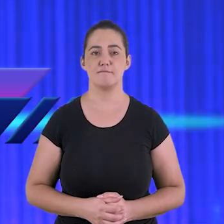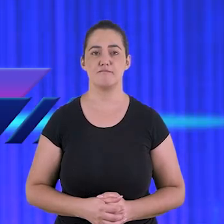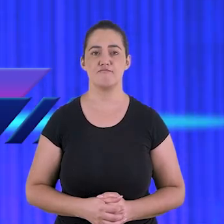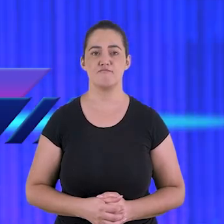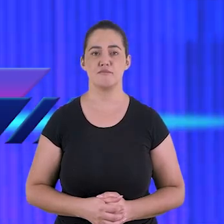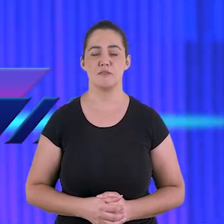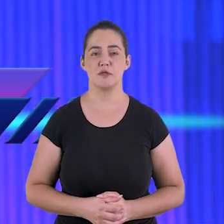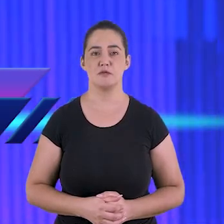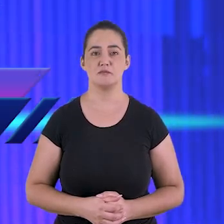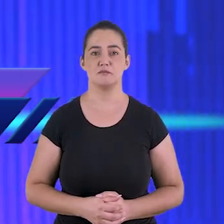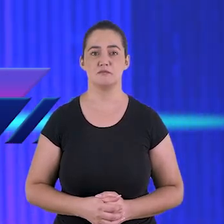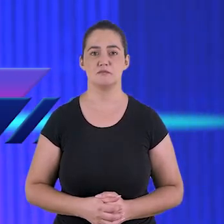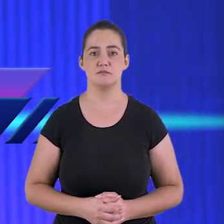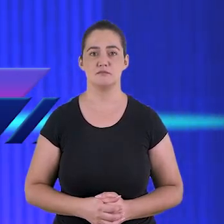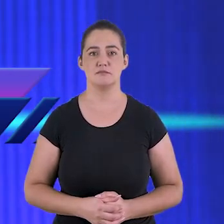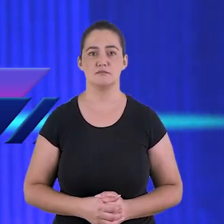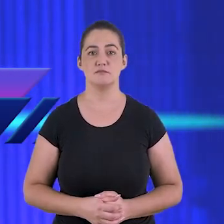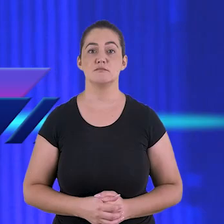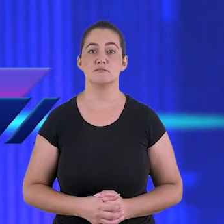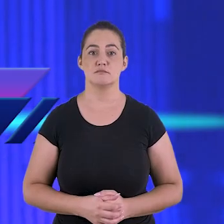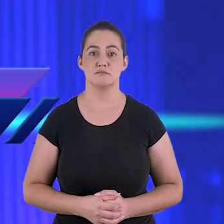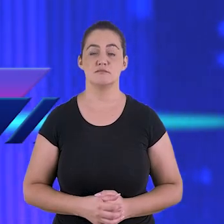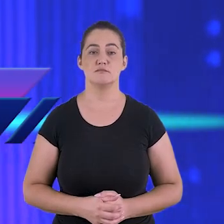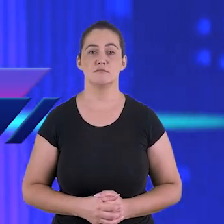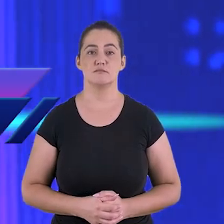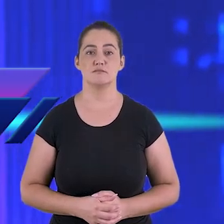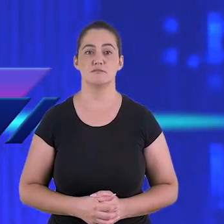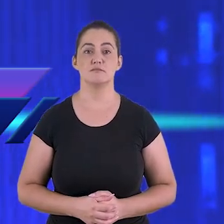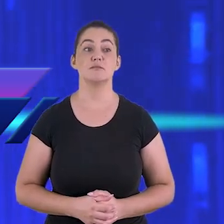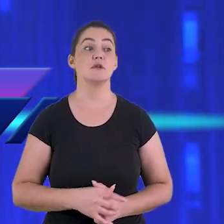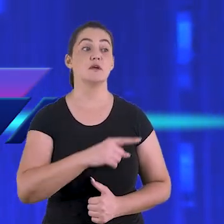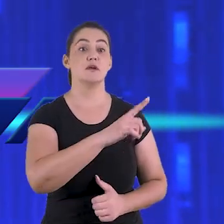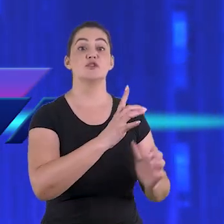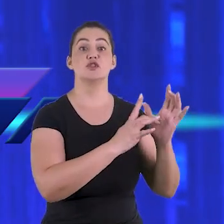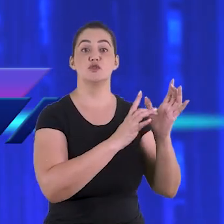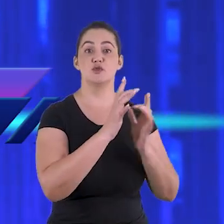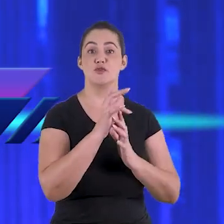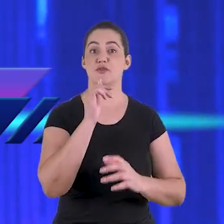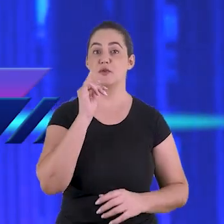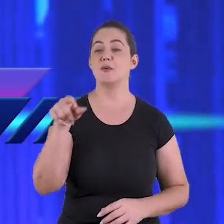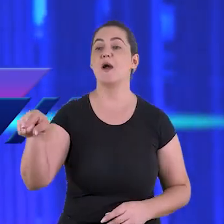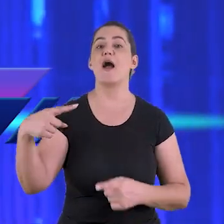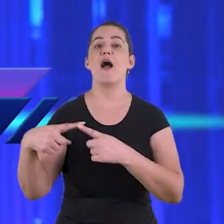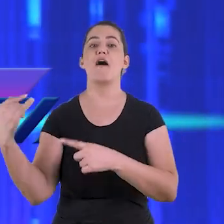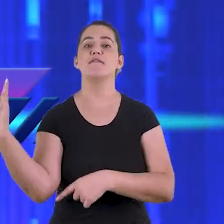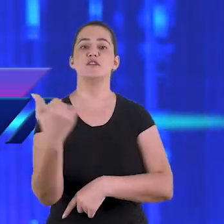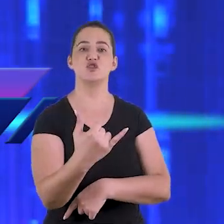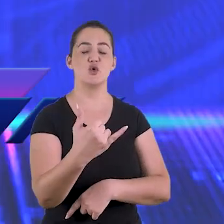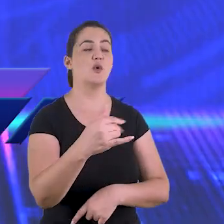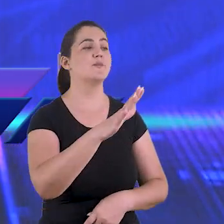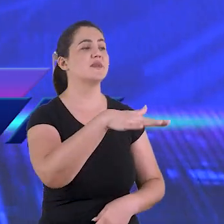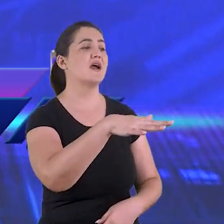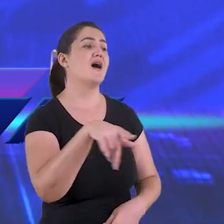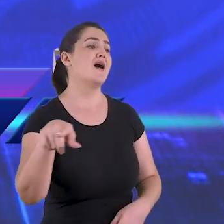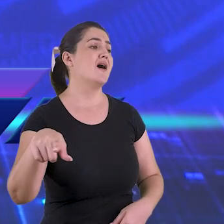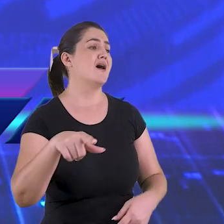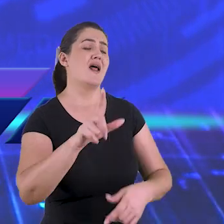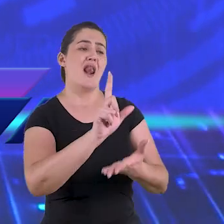Isto dizia e depois lhes acrescentou, nosso amigo